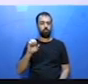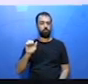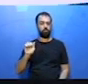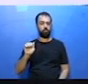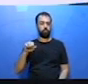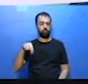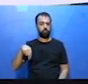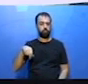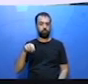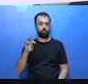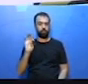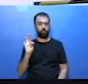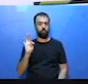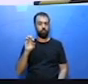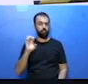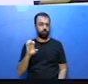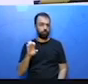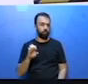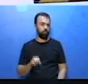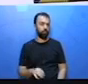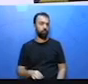aprendendo. Tá?